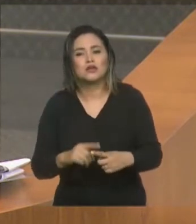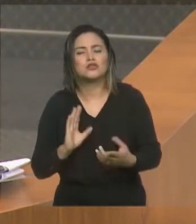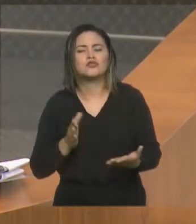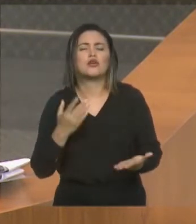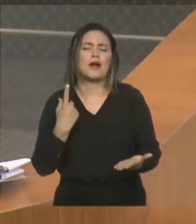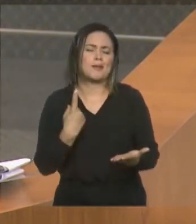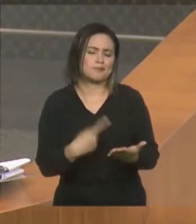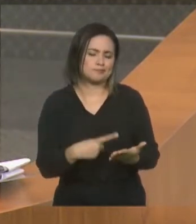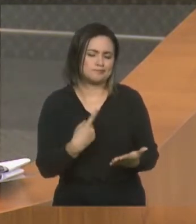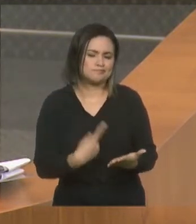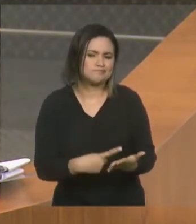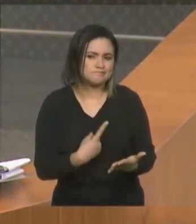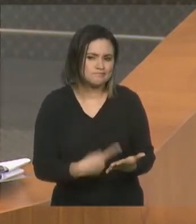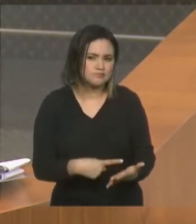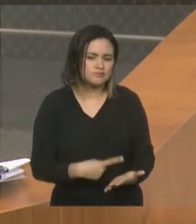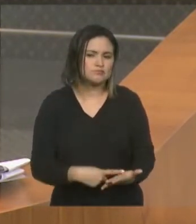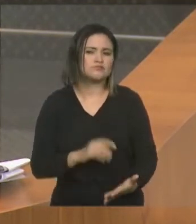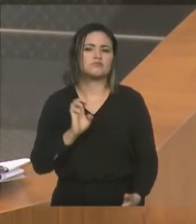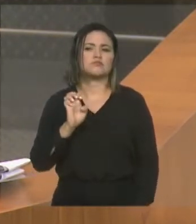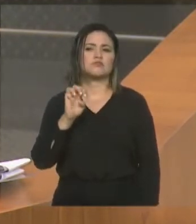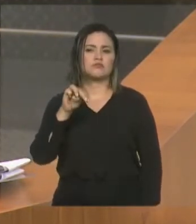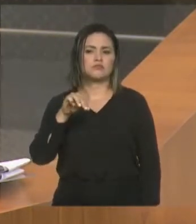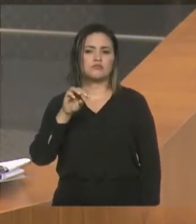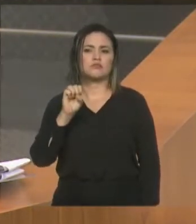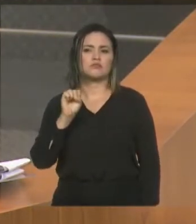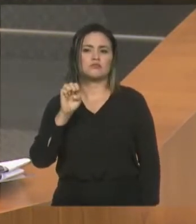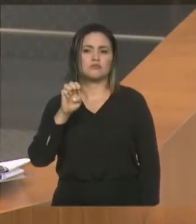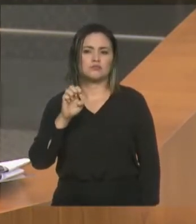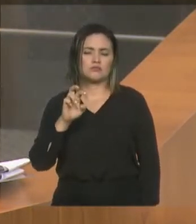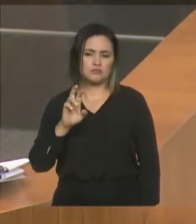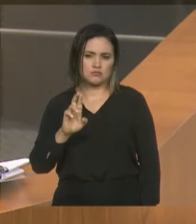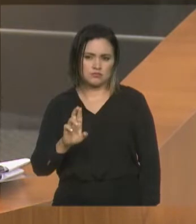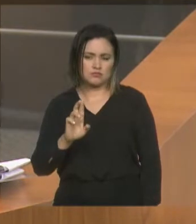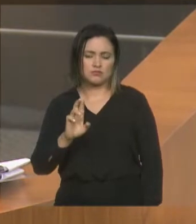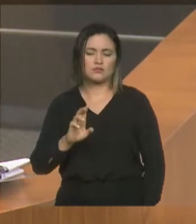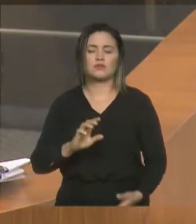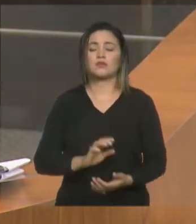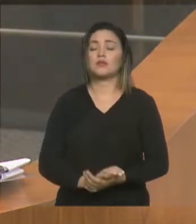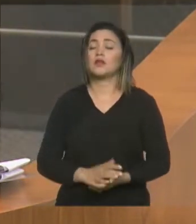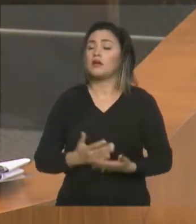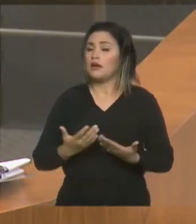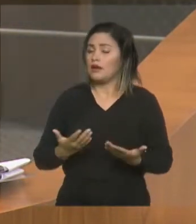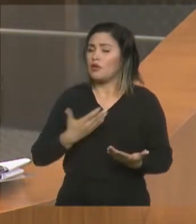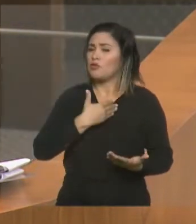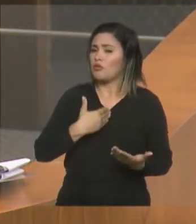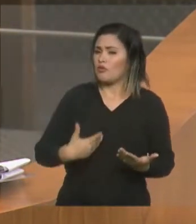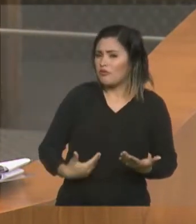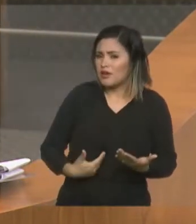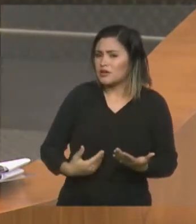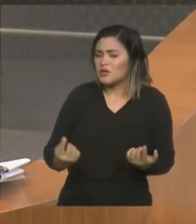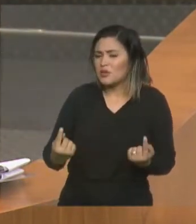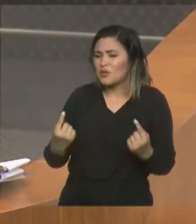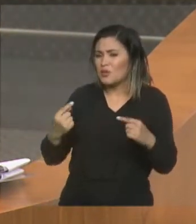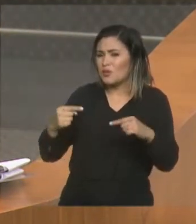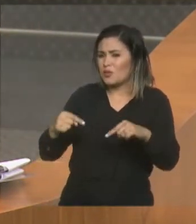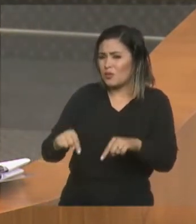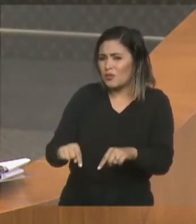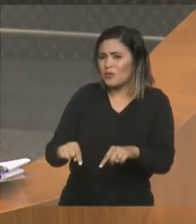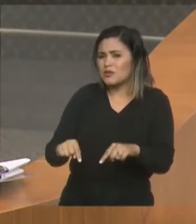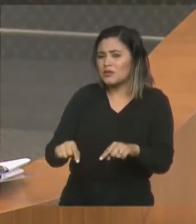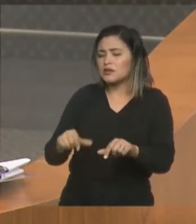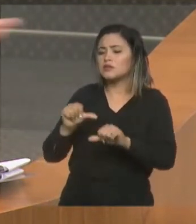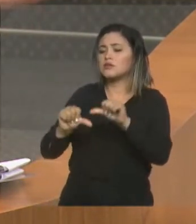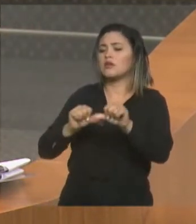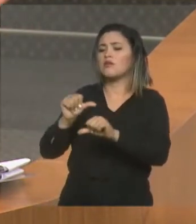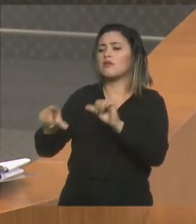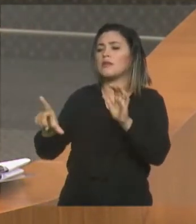Olha, para um governo que lá fora é contra a reforma previdenciária, porque diz que vai subtrair direitos adquiridos historicamente,